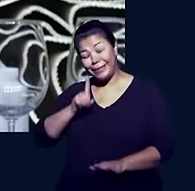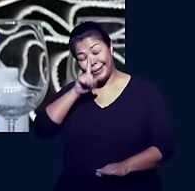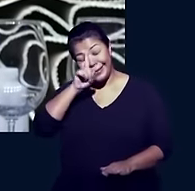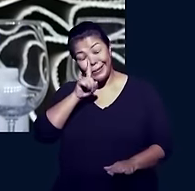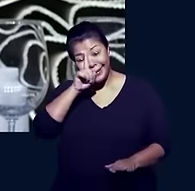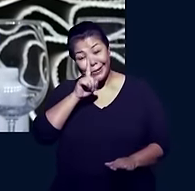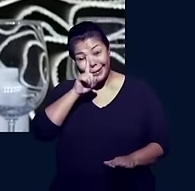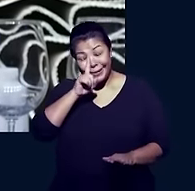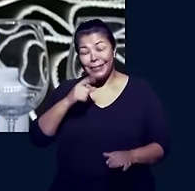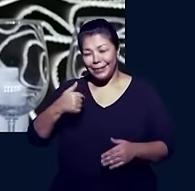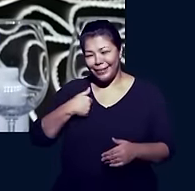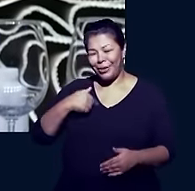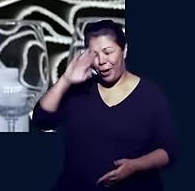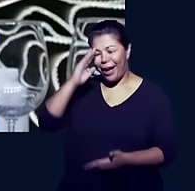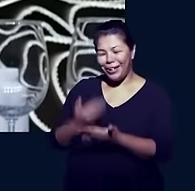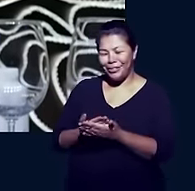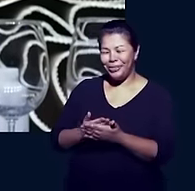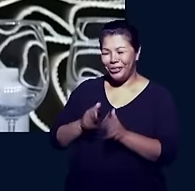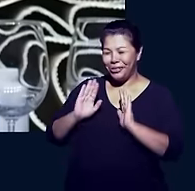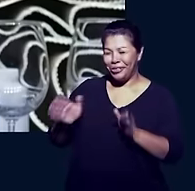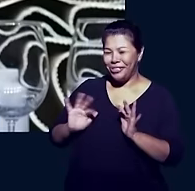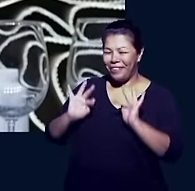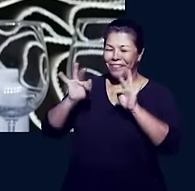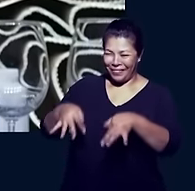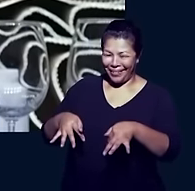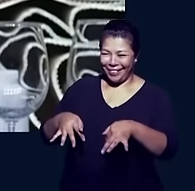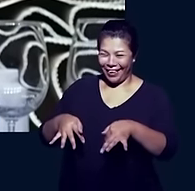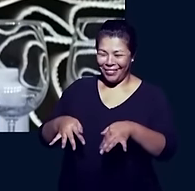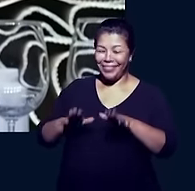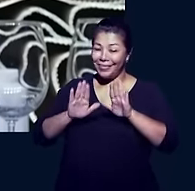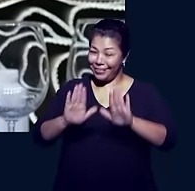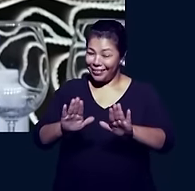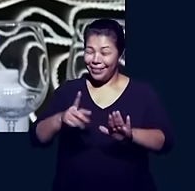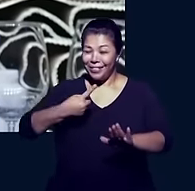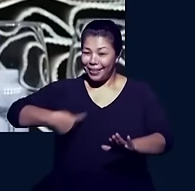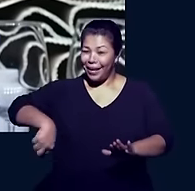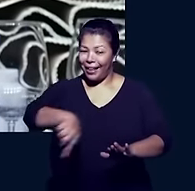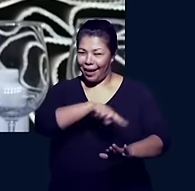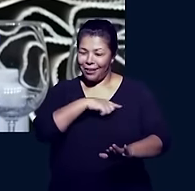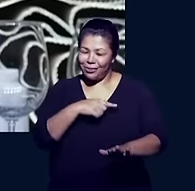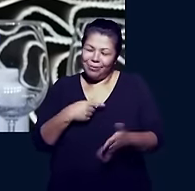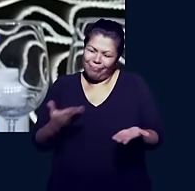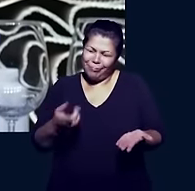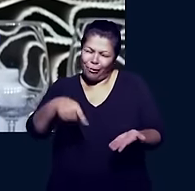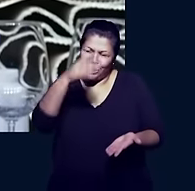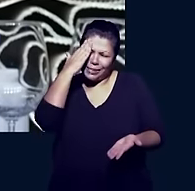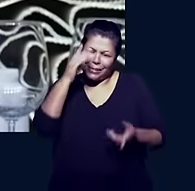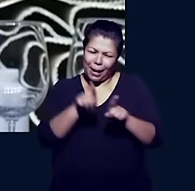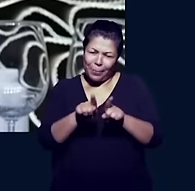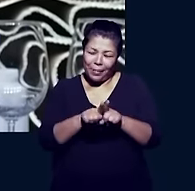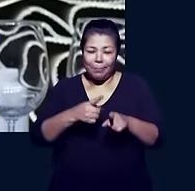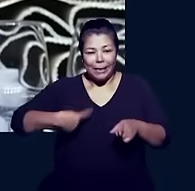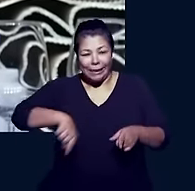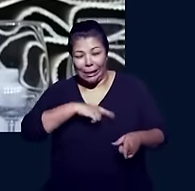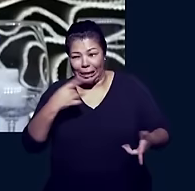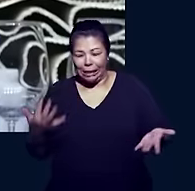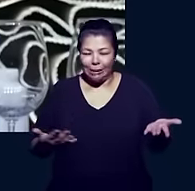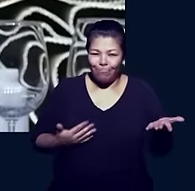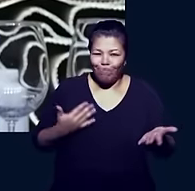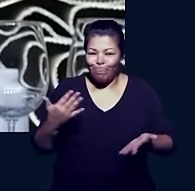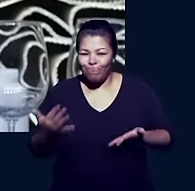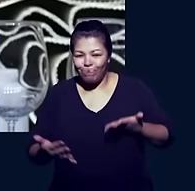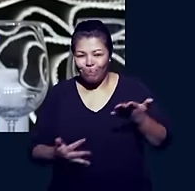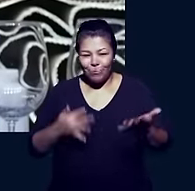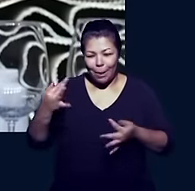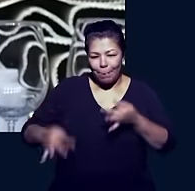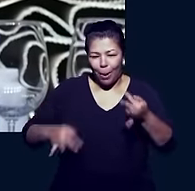eu acho que dessa vez a gente chegou no final né mas a gente logicamente né Todo mundo se machucou um pouco nesse processo tentativa